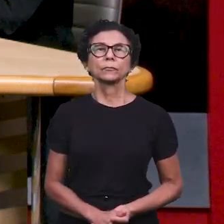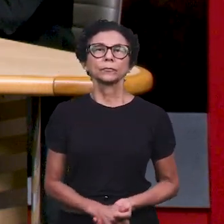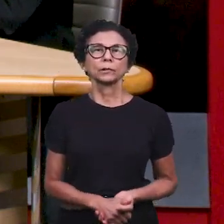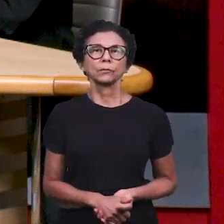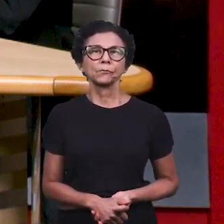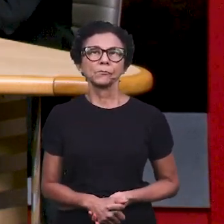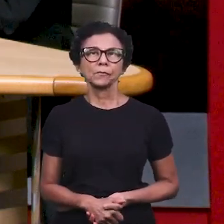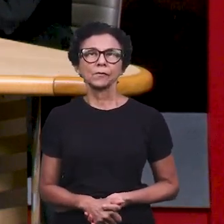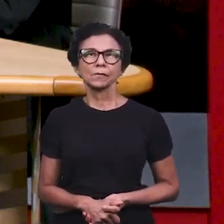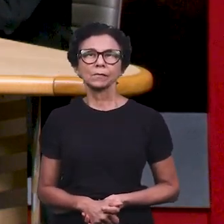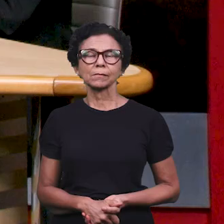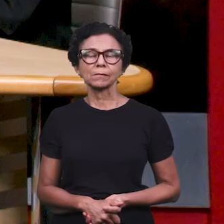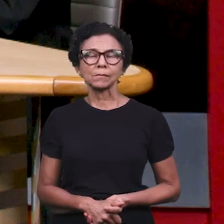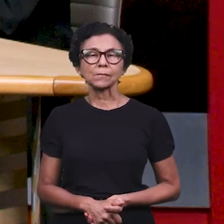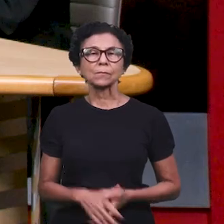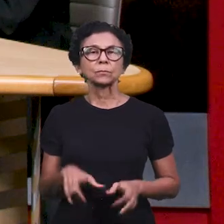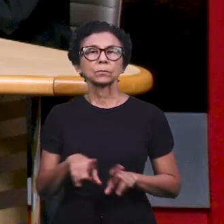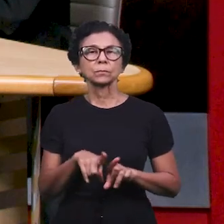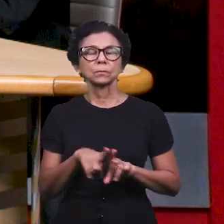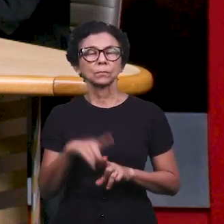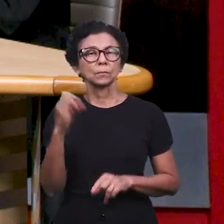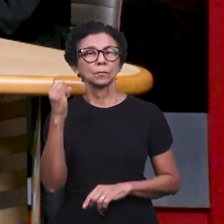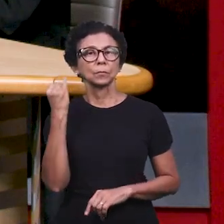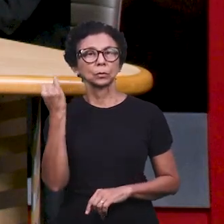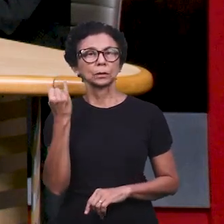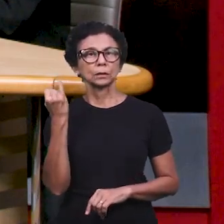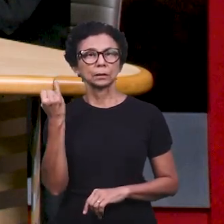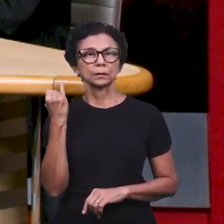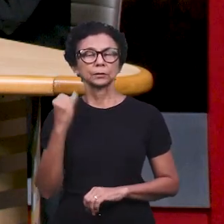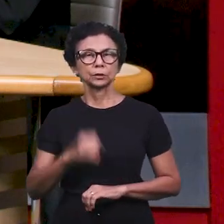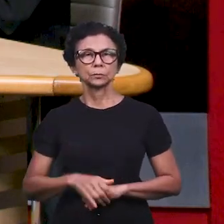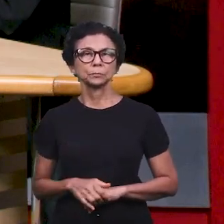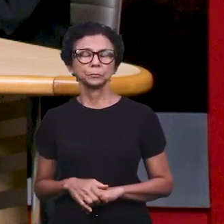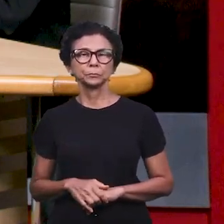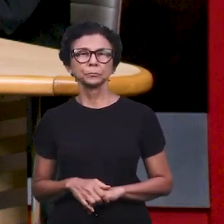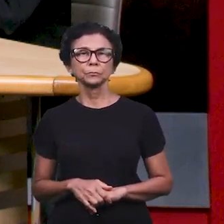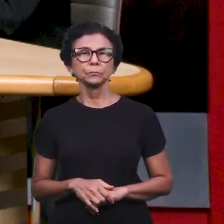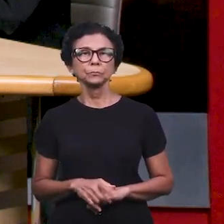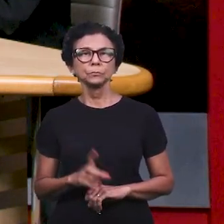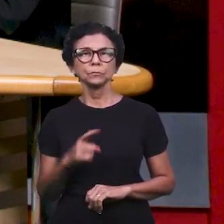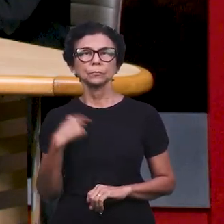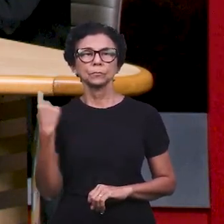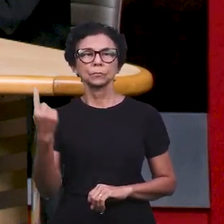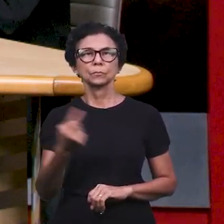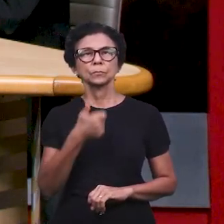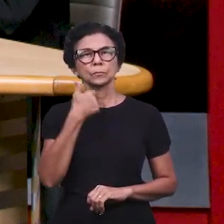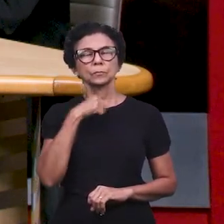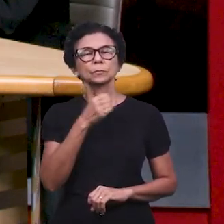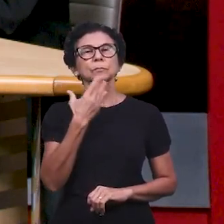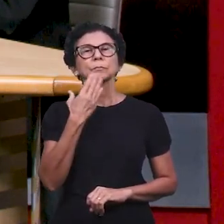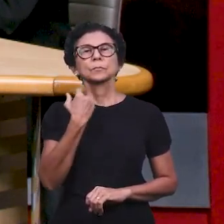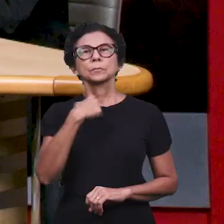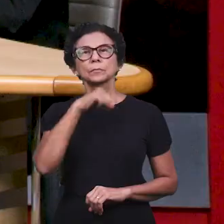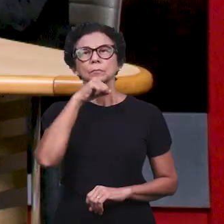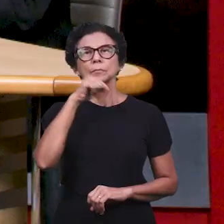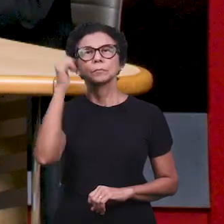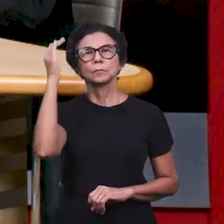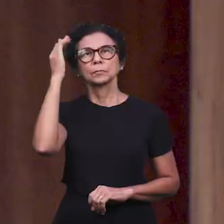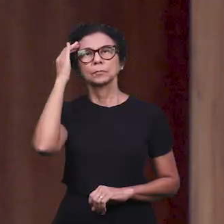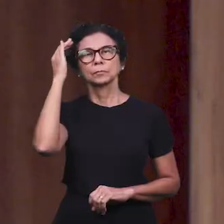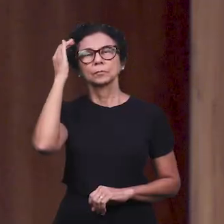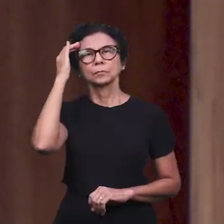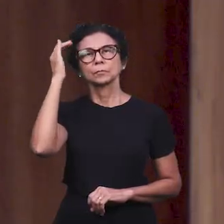E uma coisa importante, todos os pais, todos nós entendermos. Nós